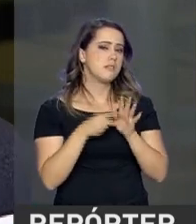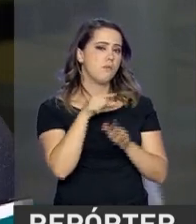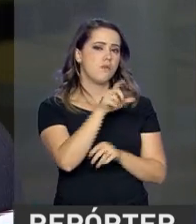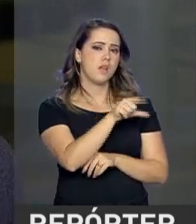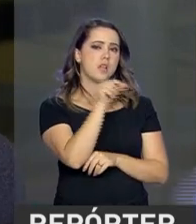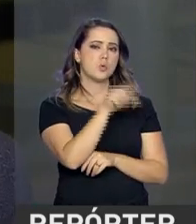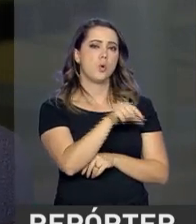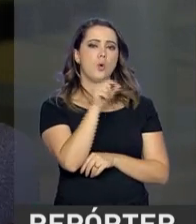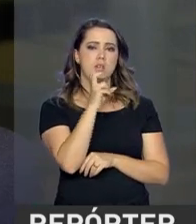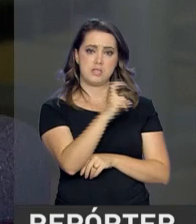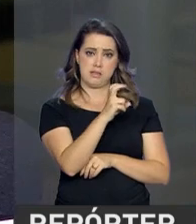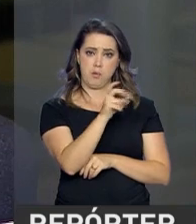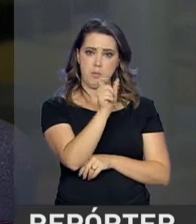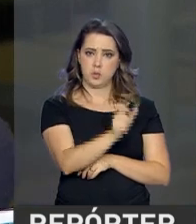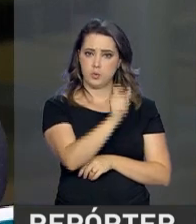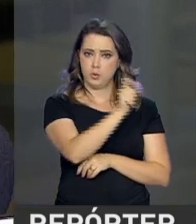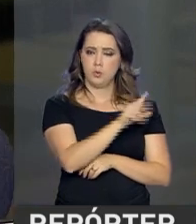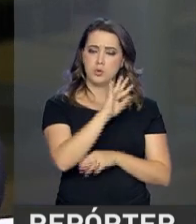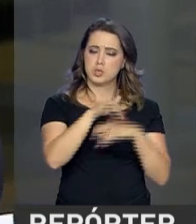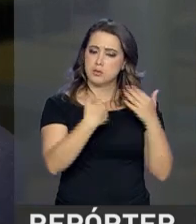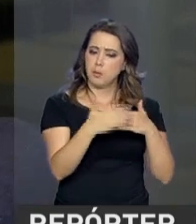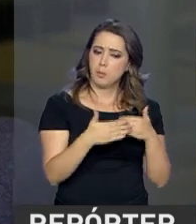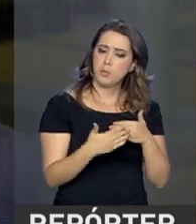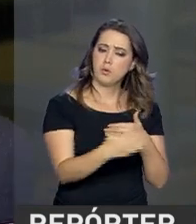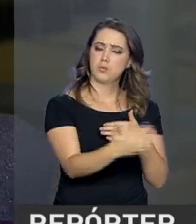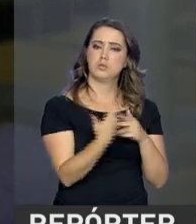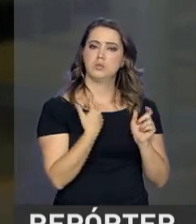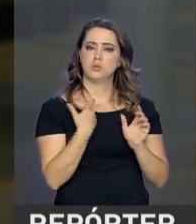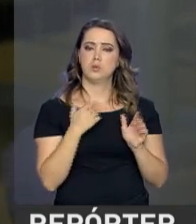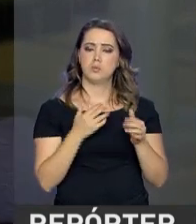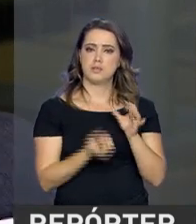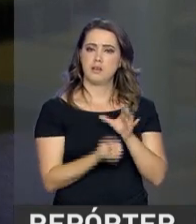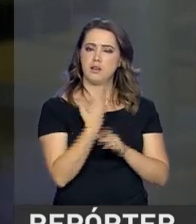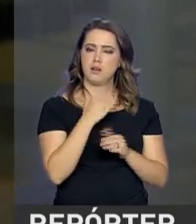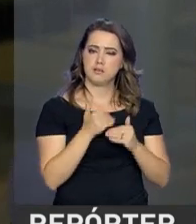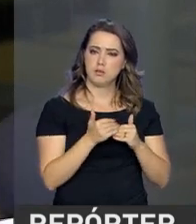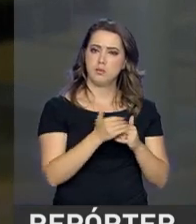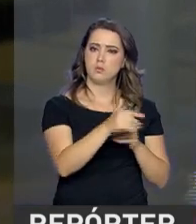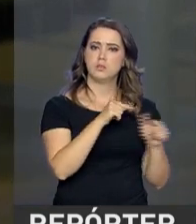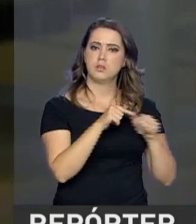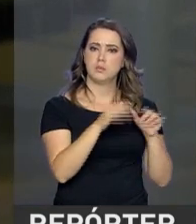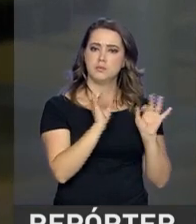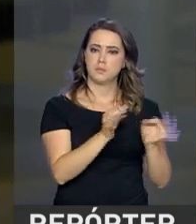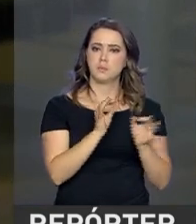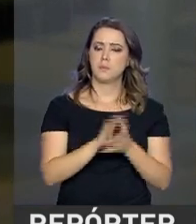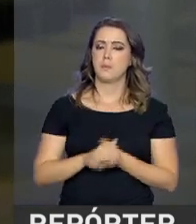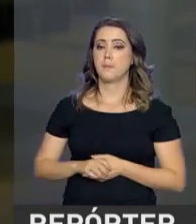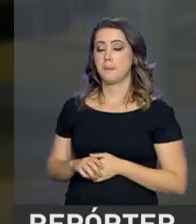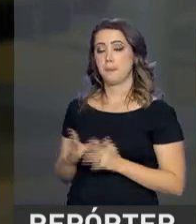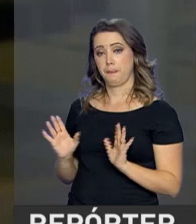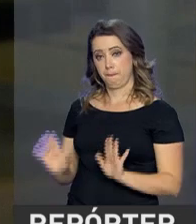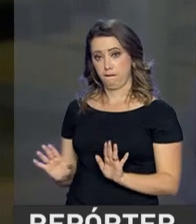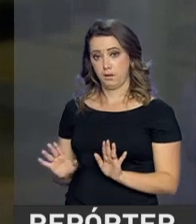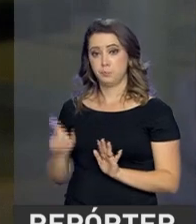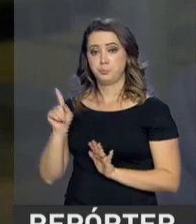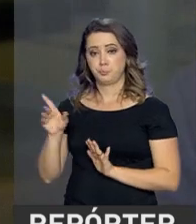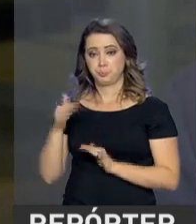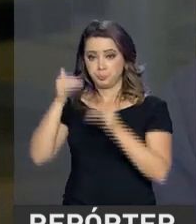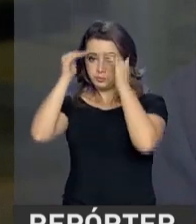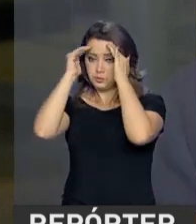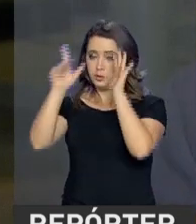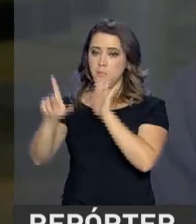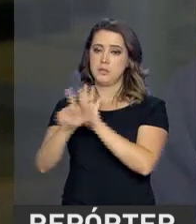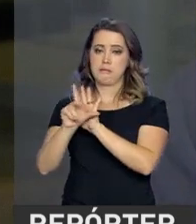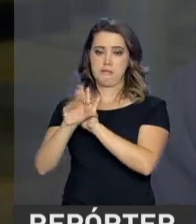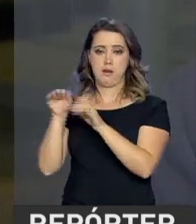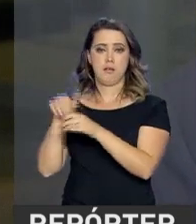indicações e quais são os próximos passos para de fato implementar essa agência para começar a atuar na prática um precedida da lei que foi votada